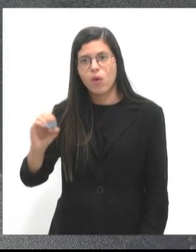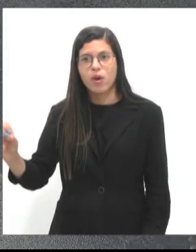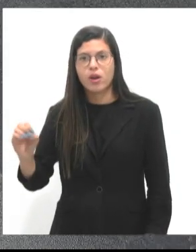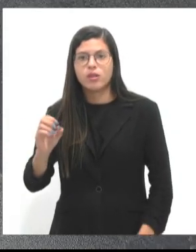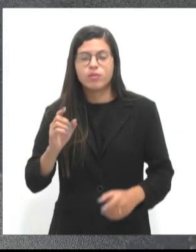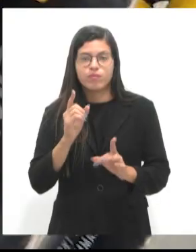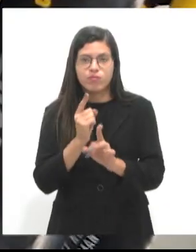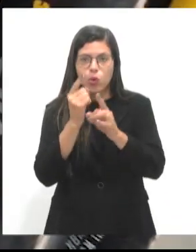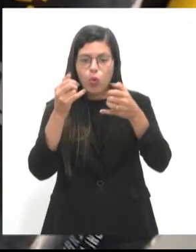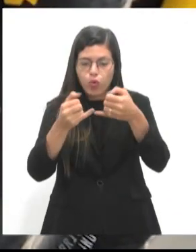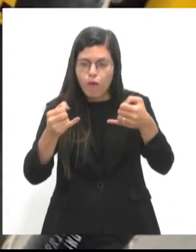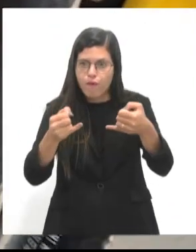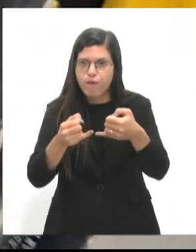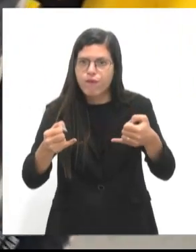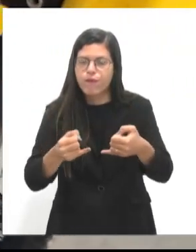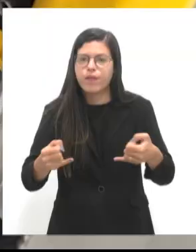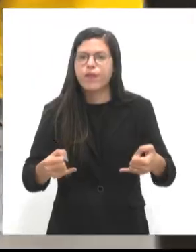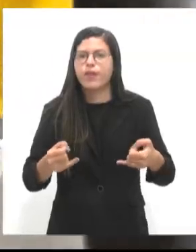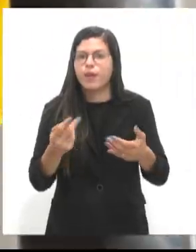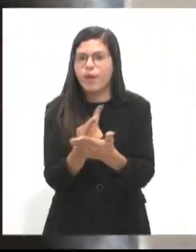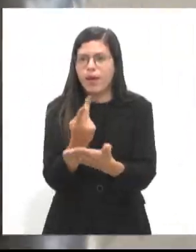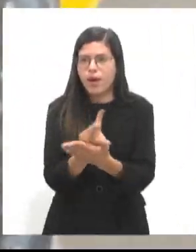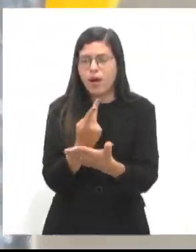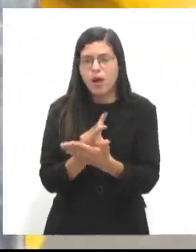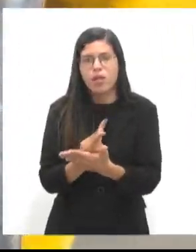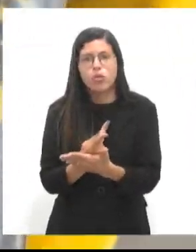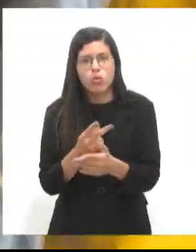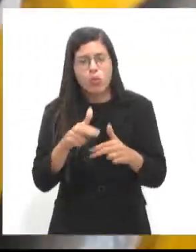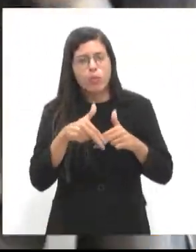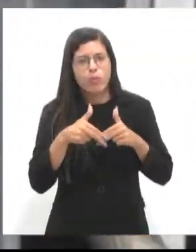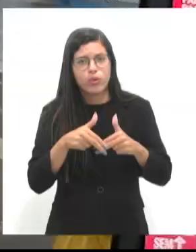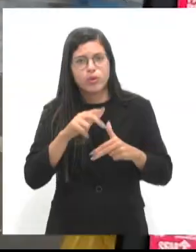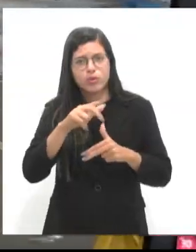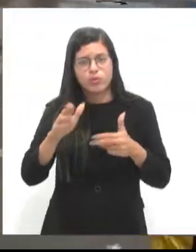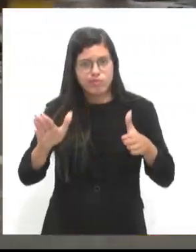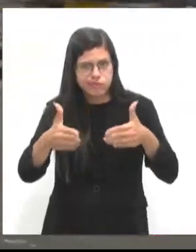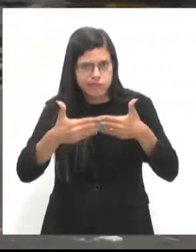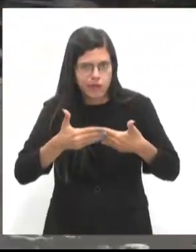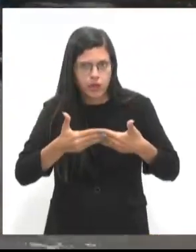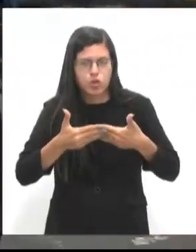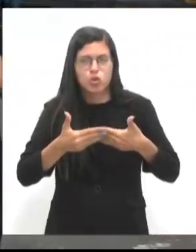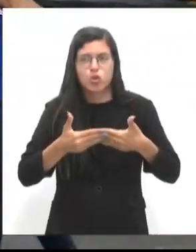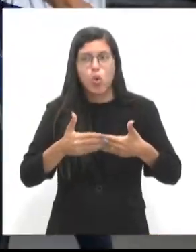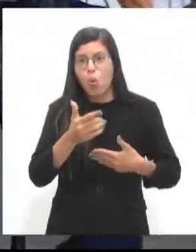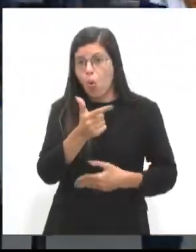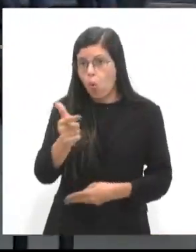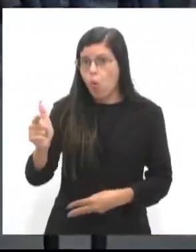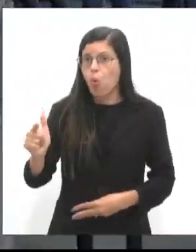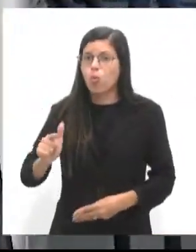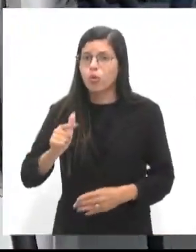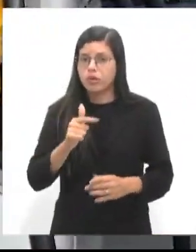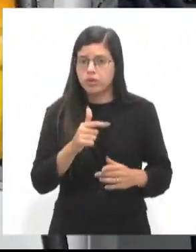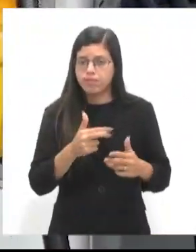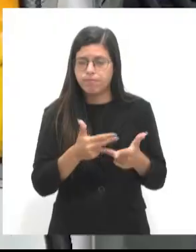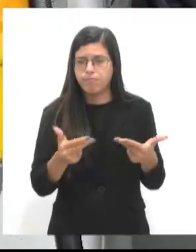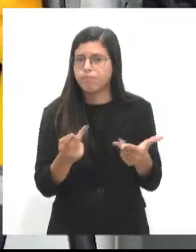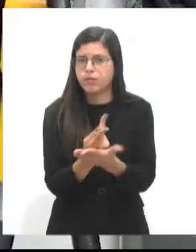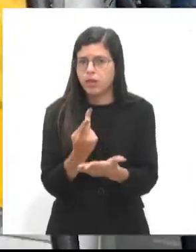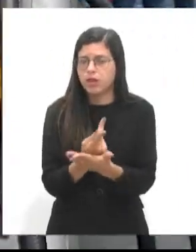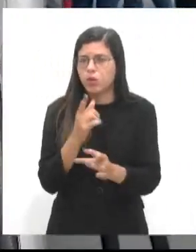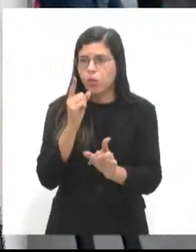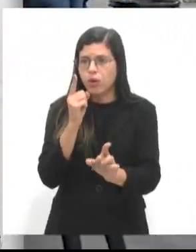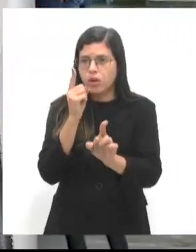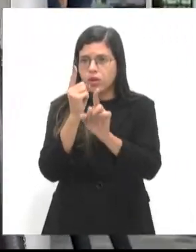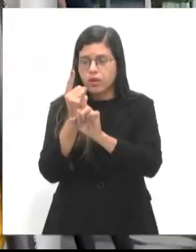de combustível, o que levou à interdição do equipamento por risco de segurança. Outras infrações também foram constatadas, como bomba